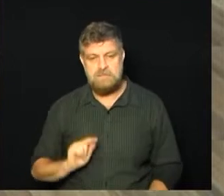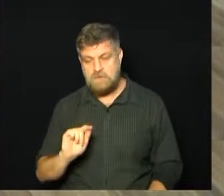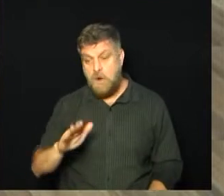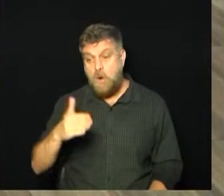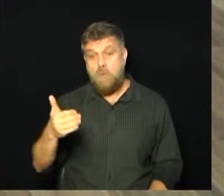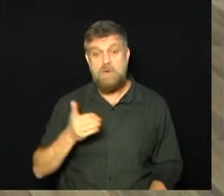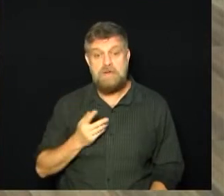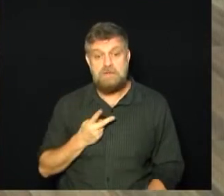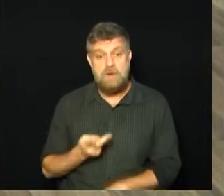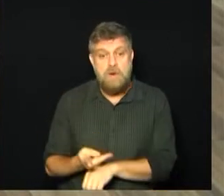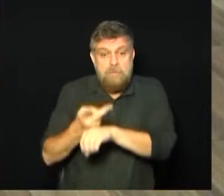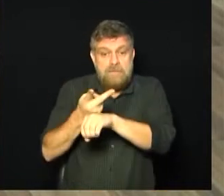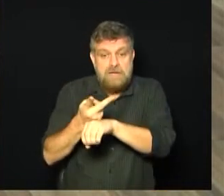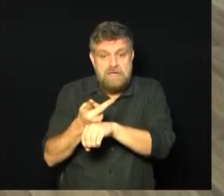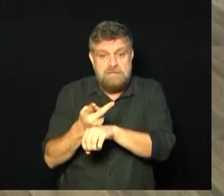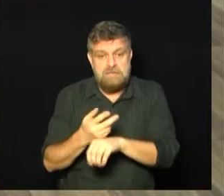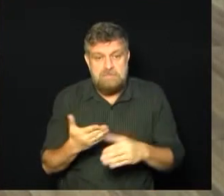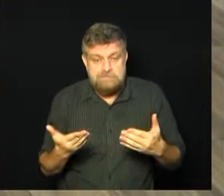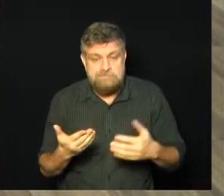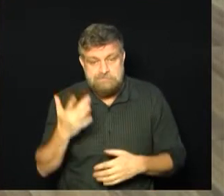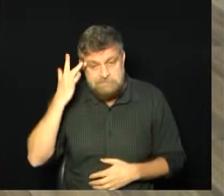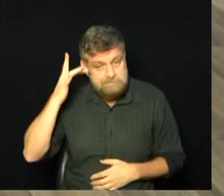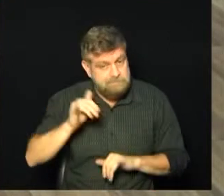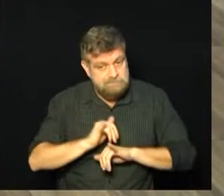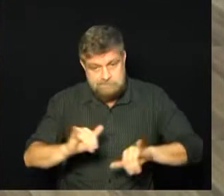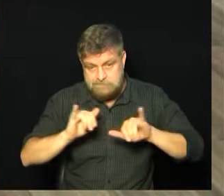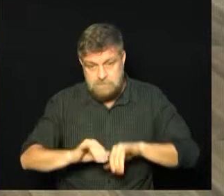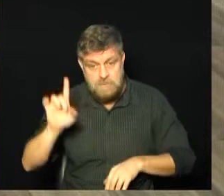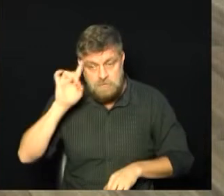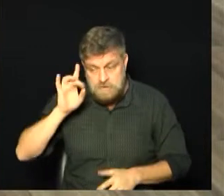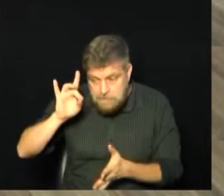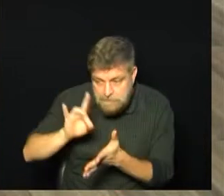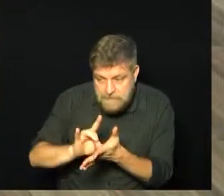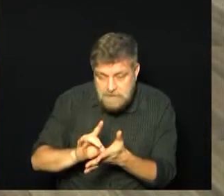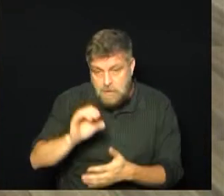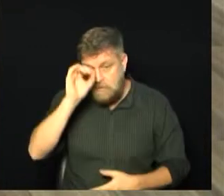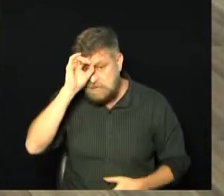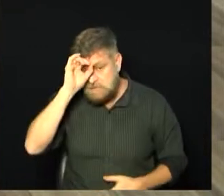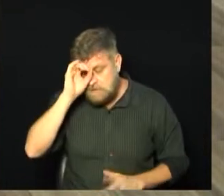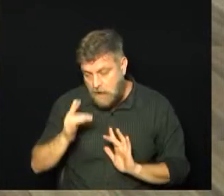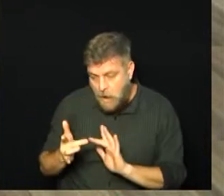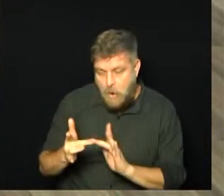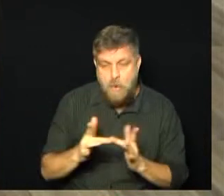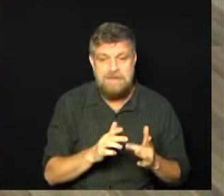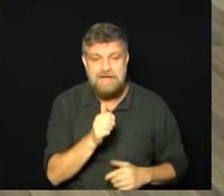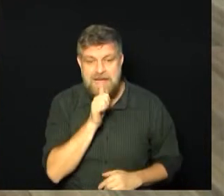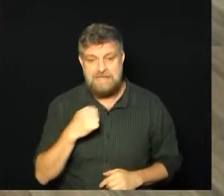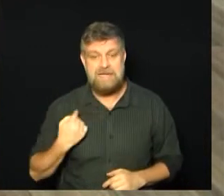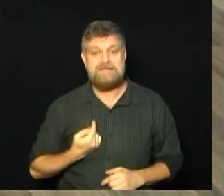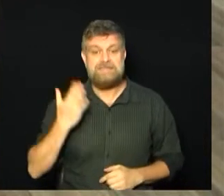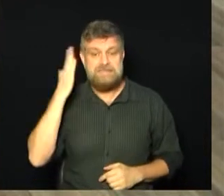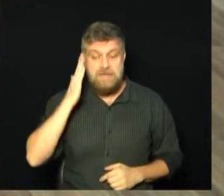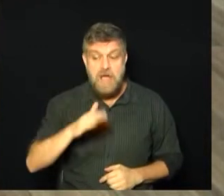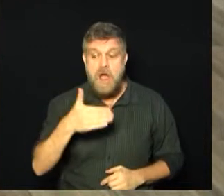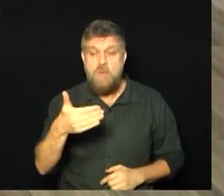vai sair o finalista, a equipe ainda não divulgou, o Cross São Paulo ainda não divulgou, vai entrar em contato ainda para a gente saber quando que vai ser a